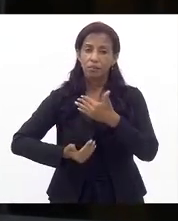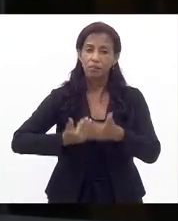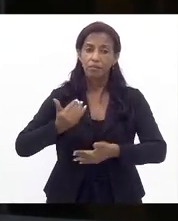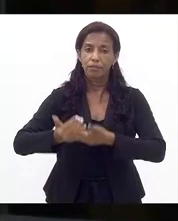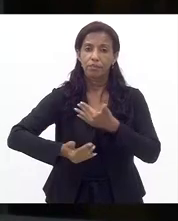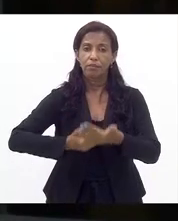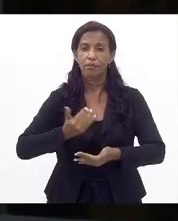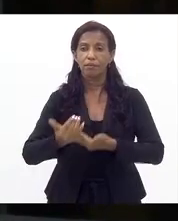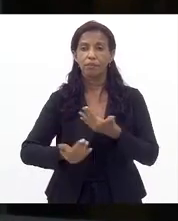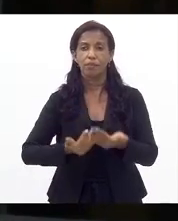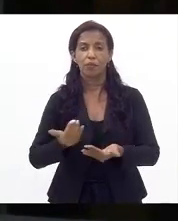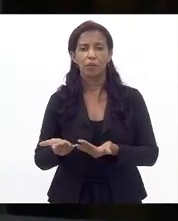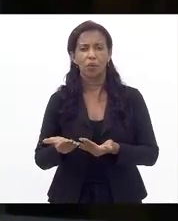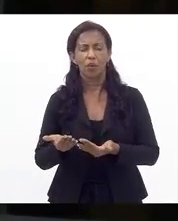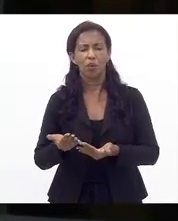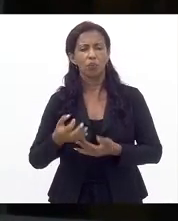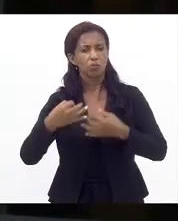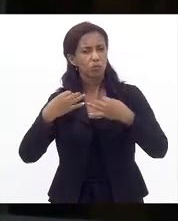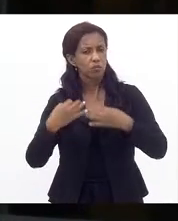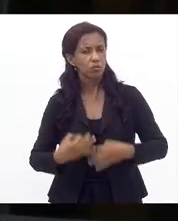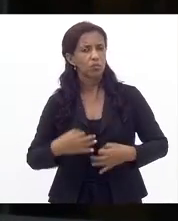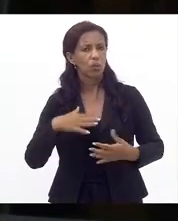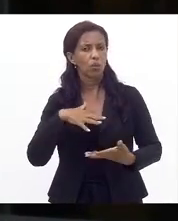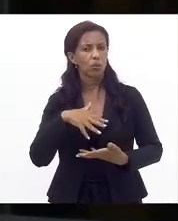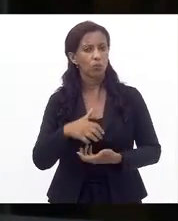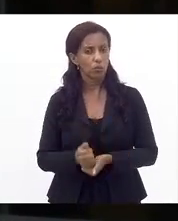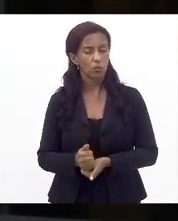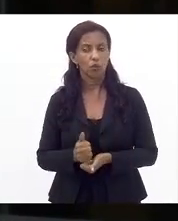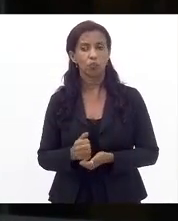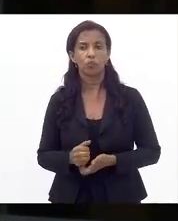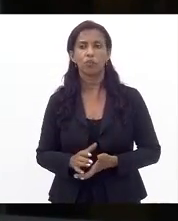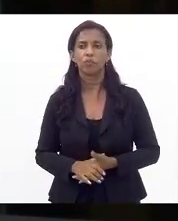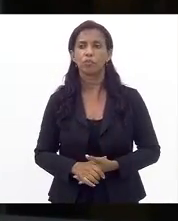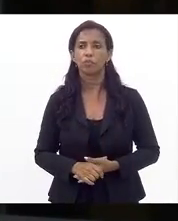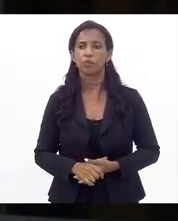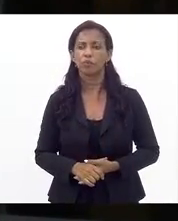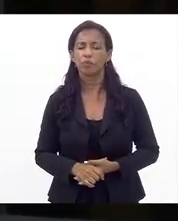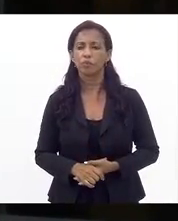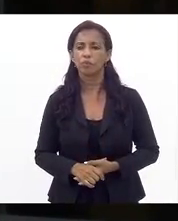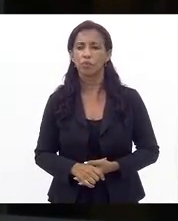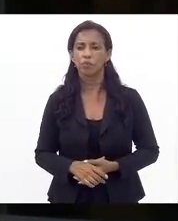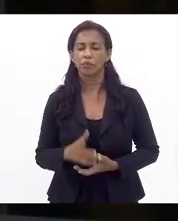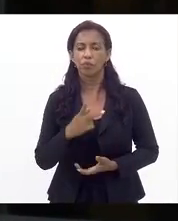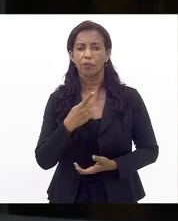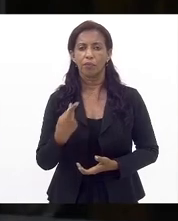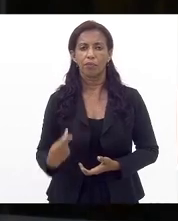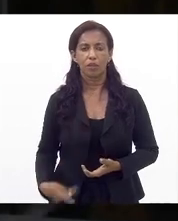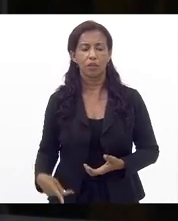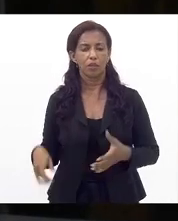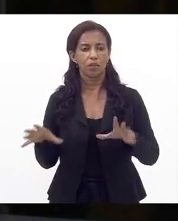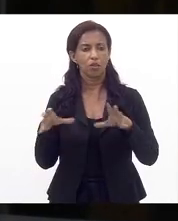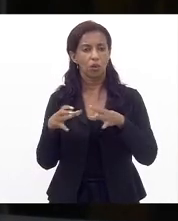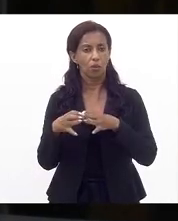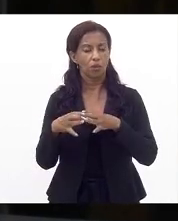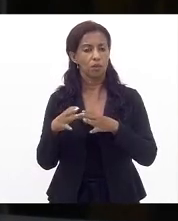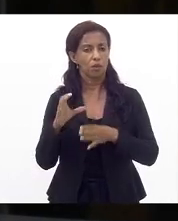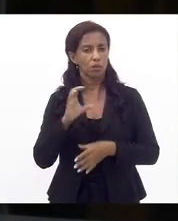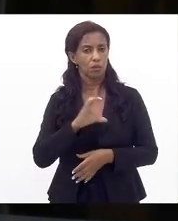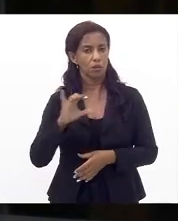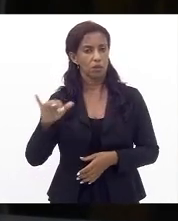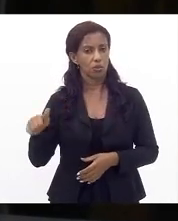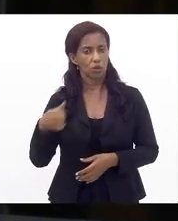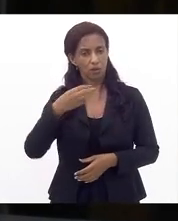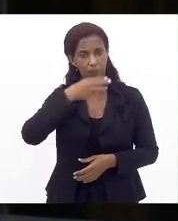eu diria com toda honestidade do mundo e aí ratificando as palavras aqui do presidente da Comissão de construção Justiça